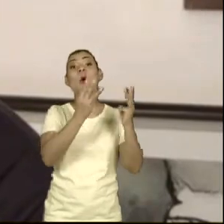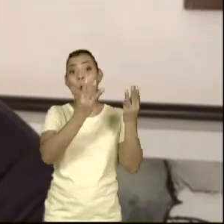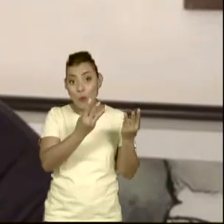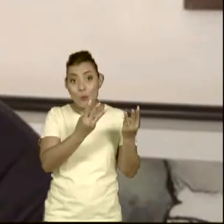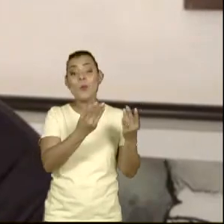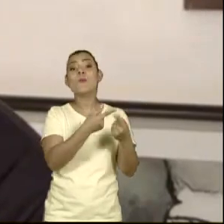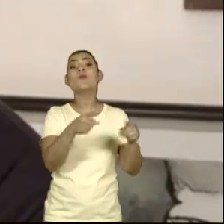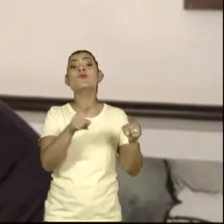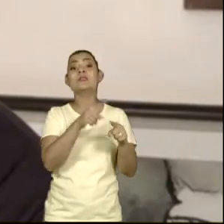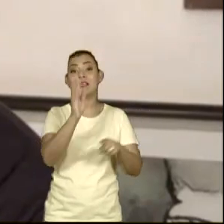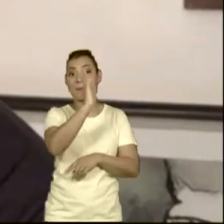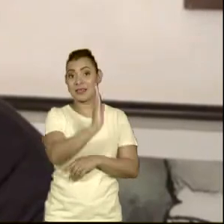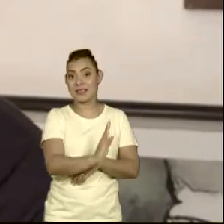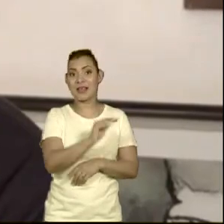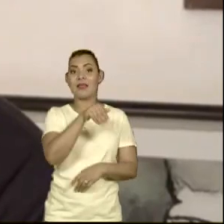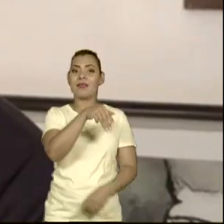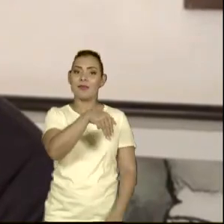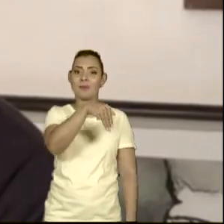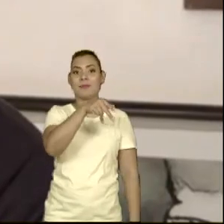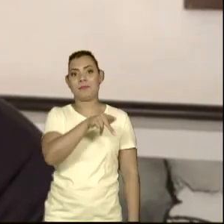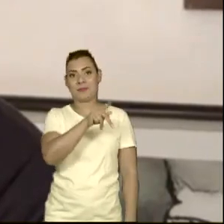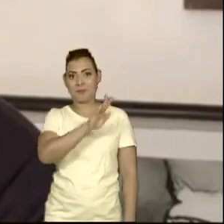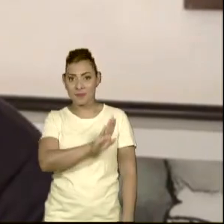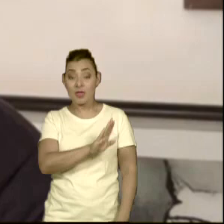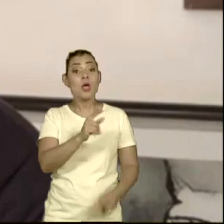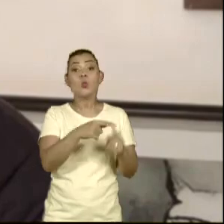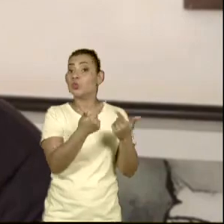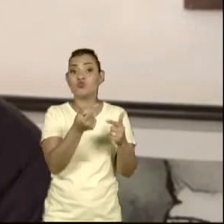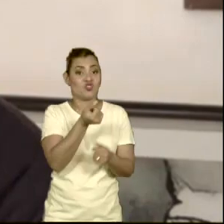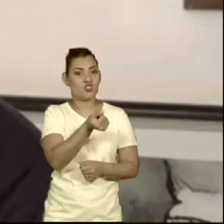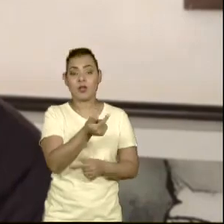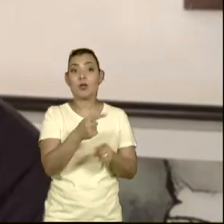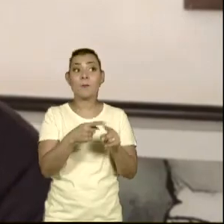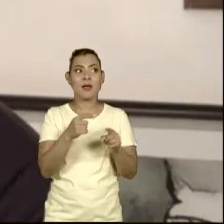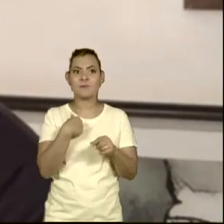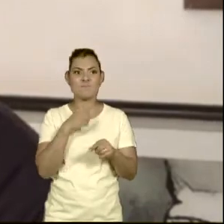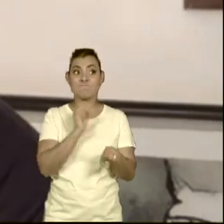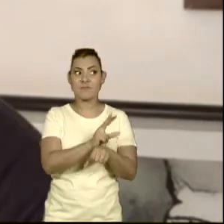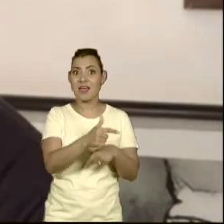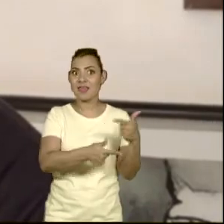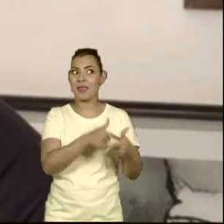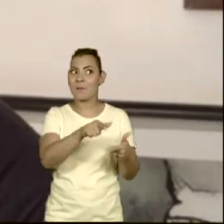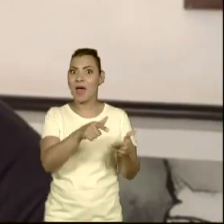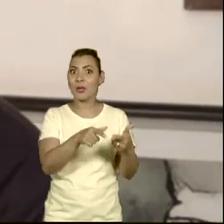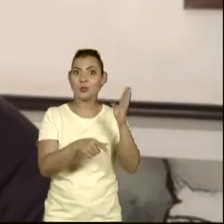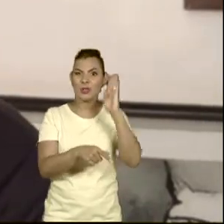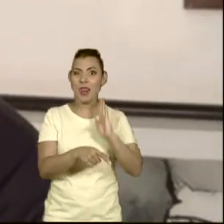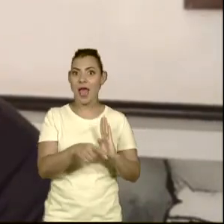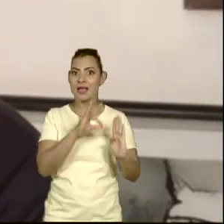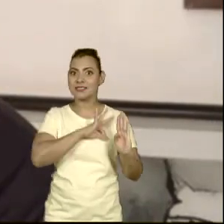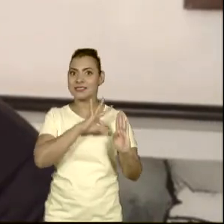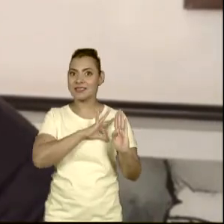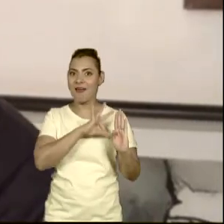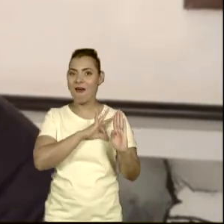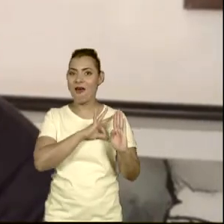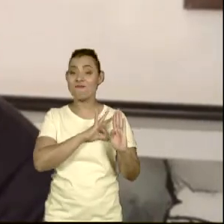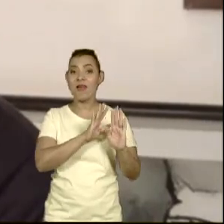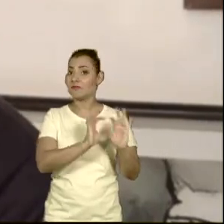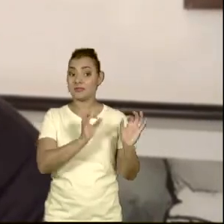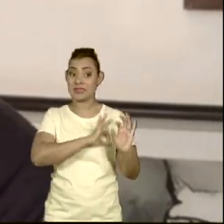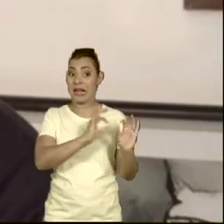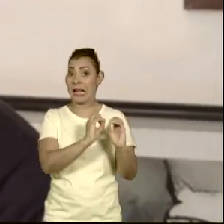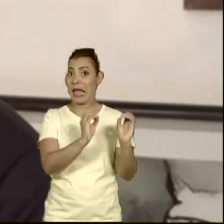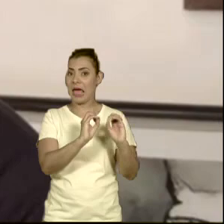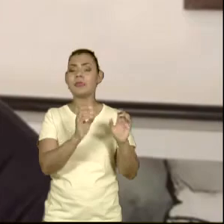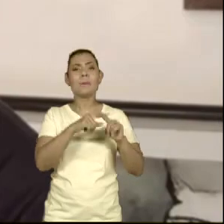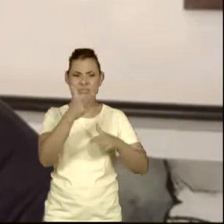show musical, de música brasileira. Como eu não tinha muita grana, eu arrumei esse trabalho lá, achando que eu estava indo de graça, eu trabalhava para